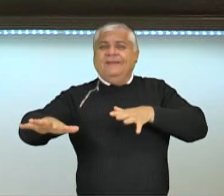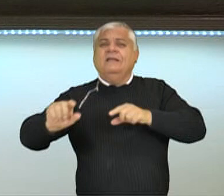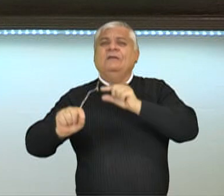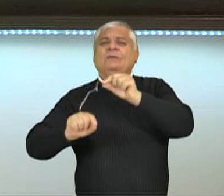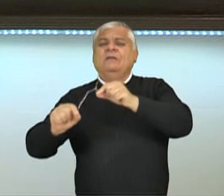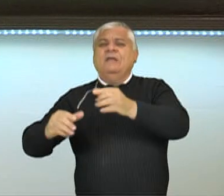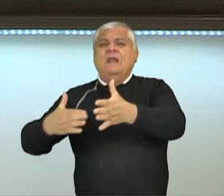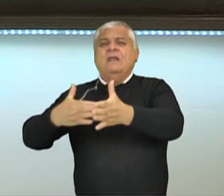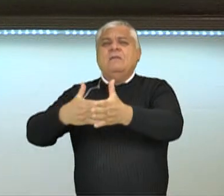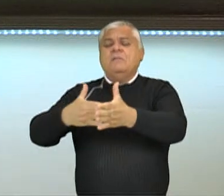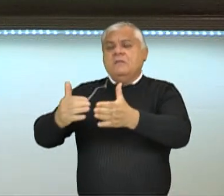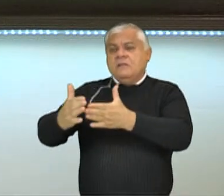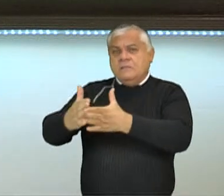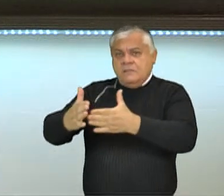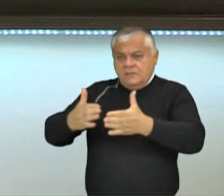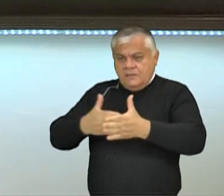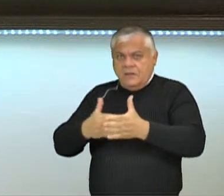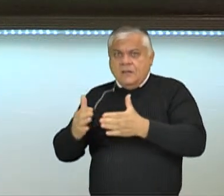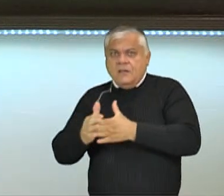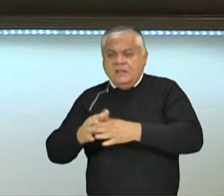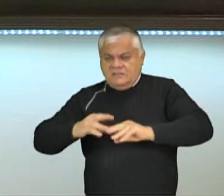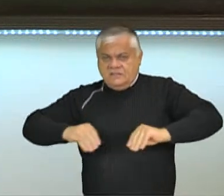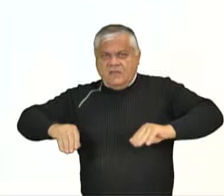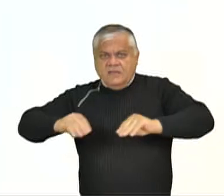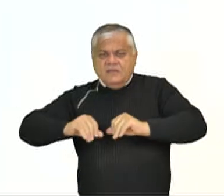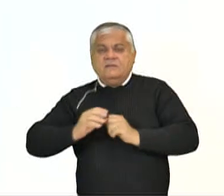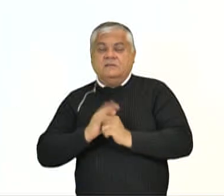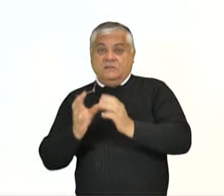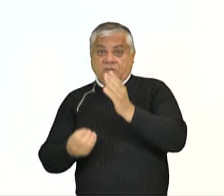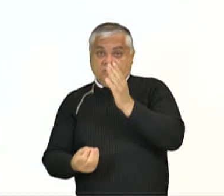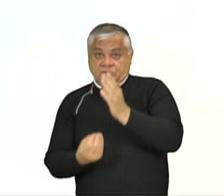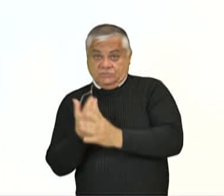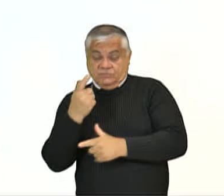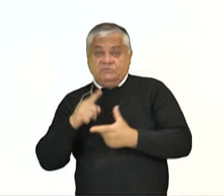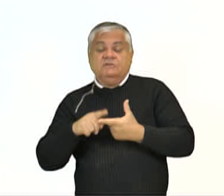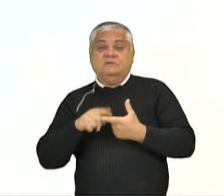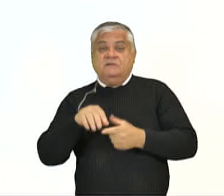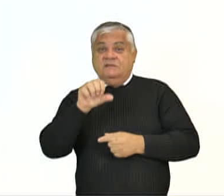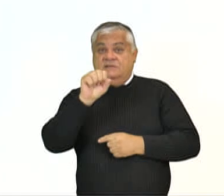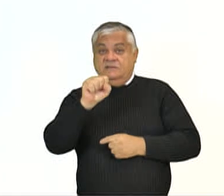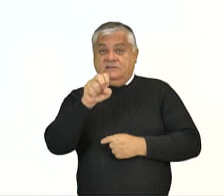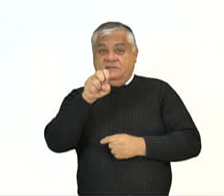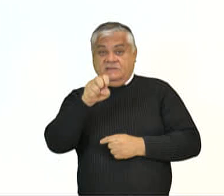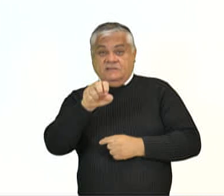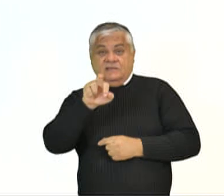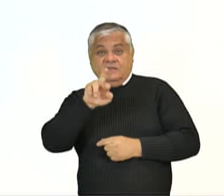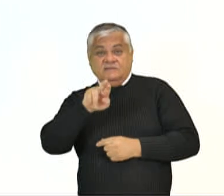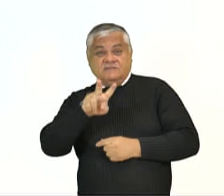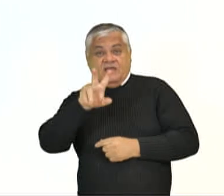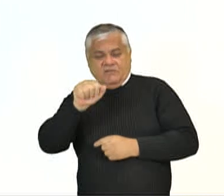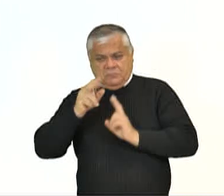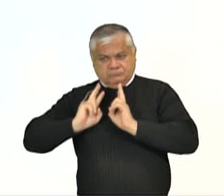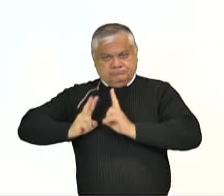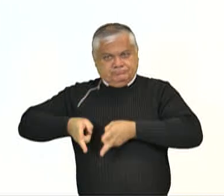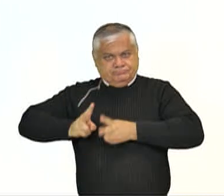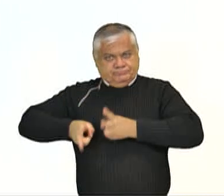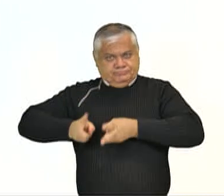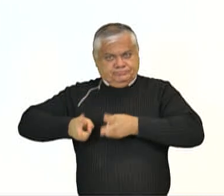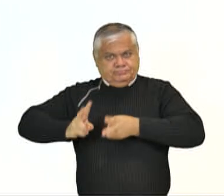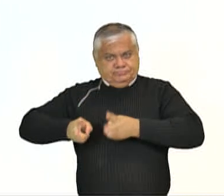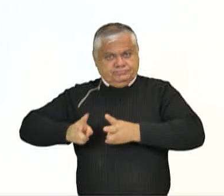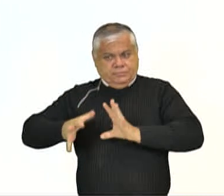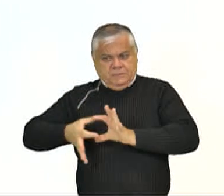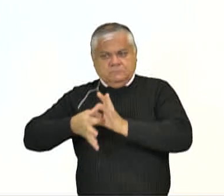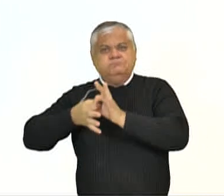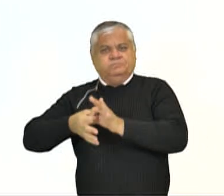seu próprio território? As repúblicas da Sérvia e de Montenegro eram as únicas ainda que permaneciam integradas